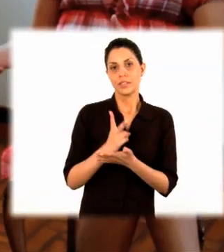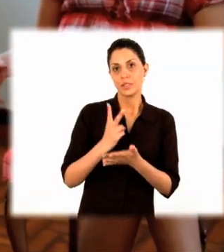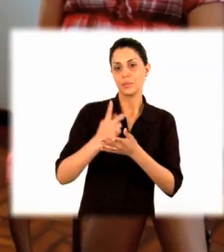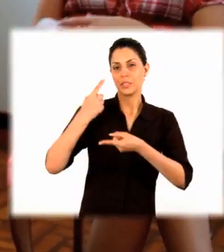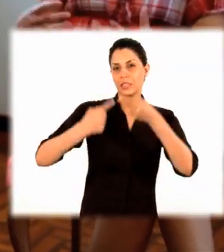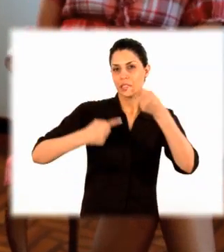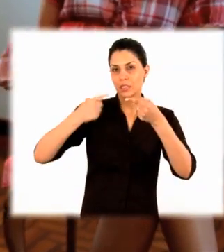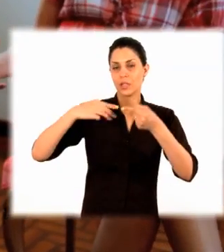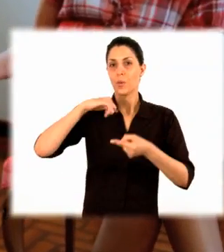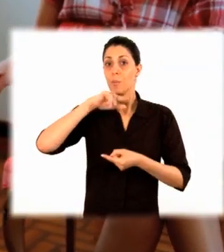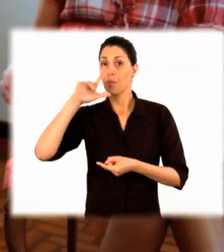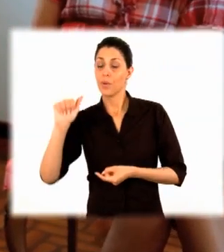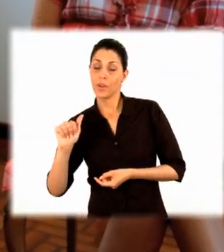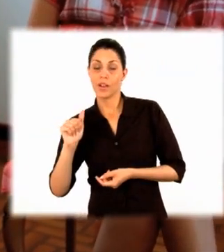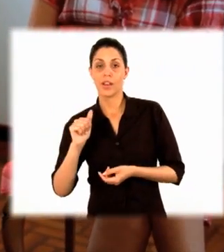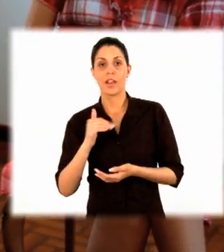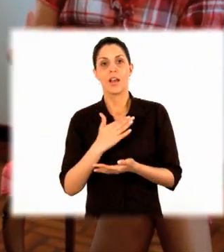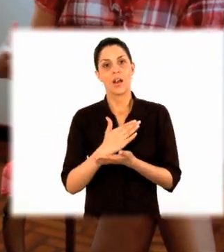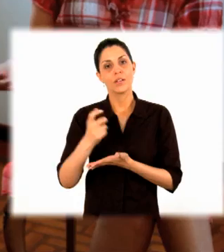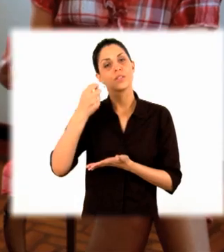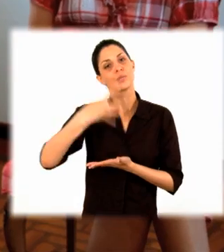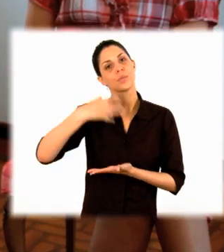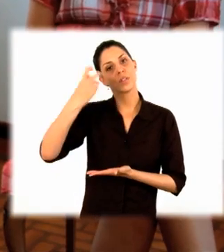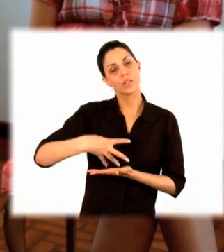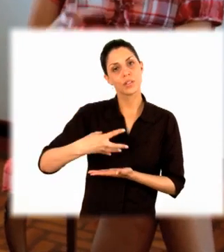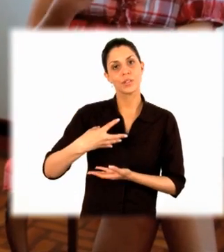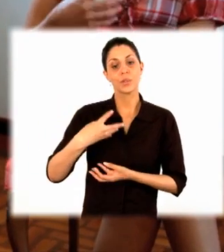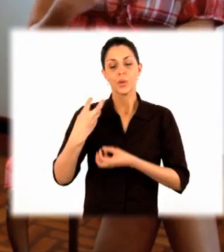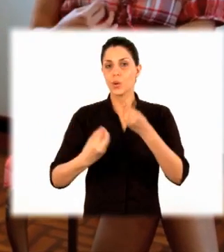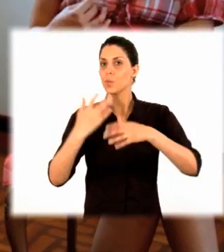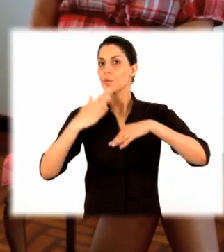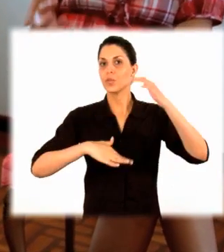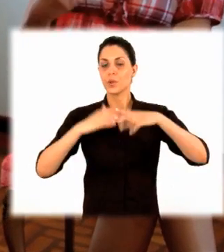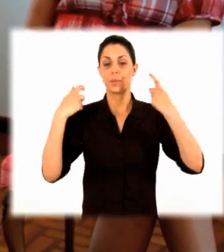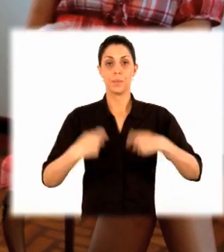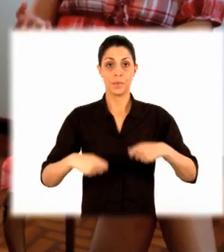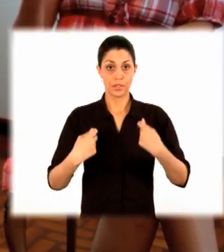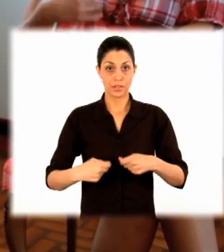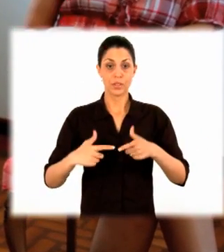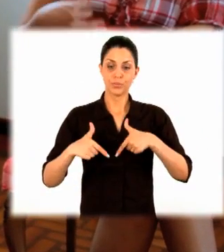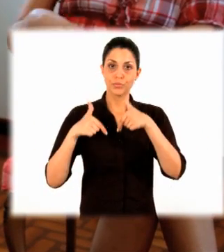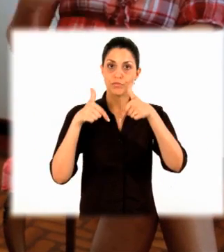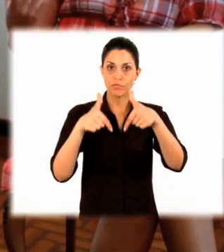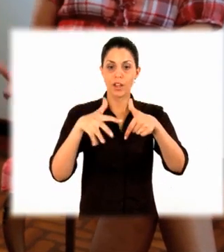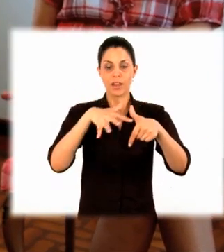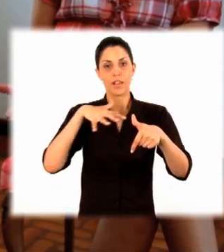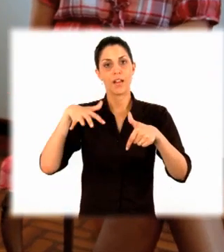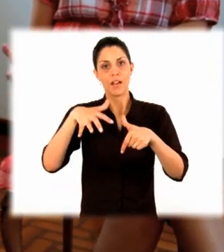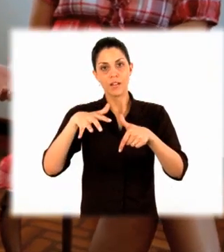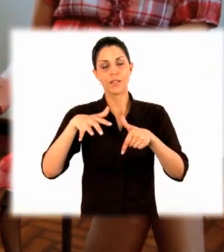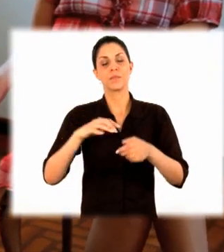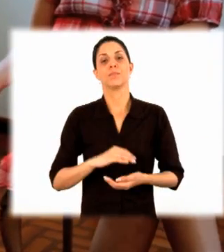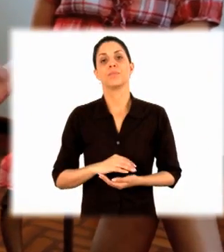Jornalismo de moda, a crítica de moda, a gente começa assim, falando da formação que o profissional precisa ter para poder